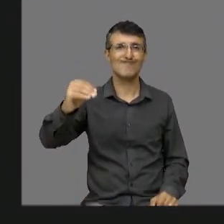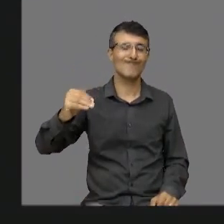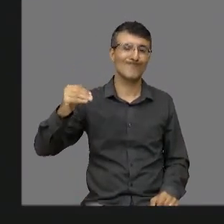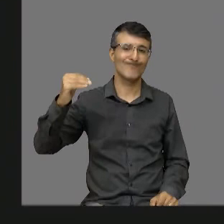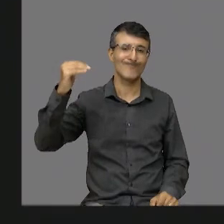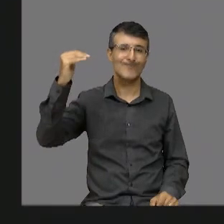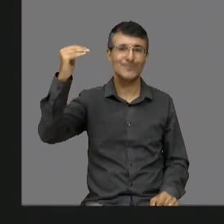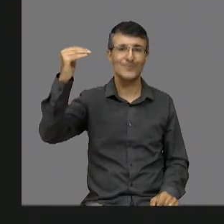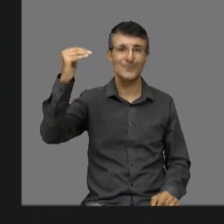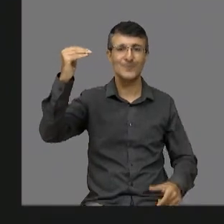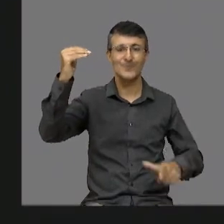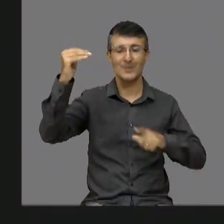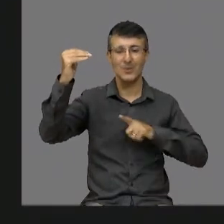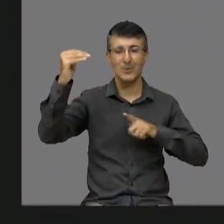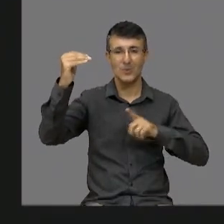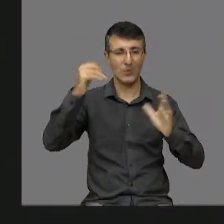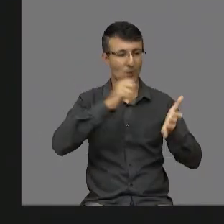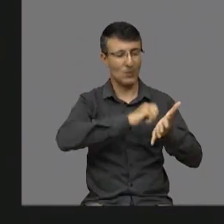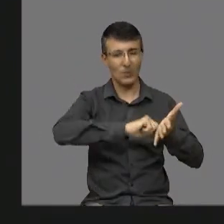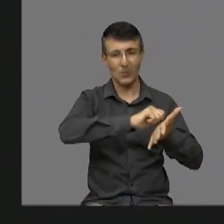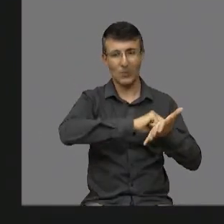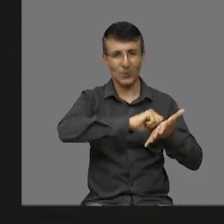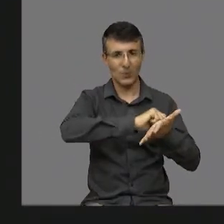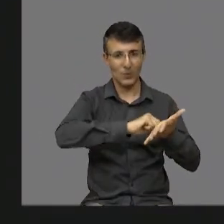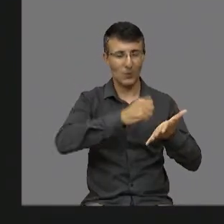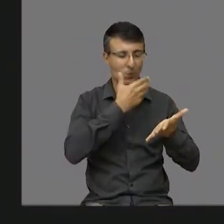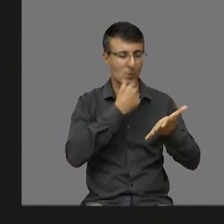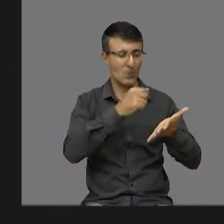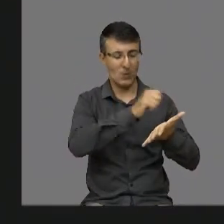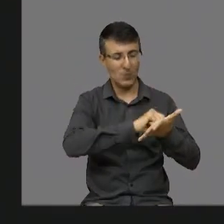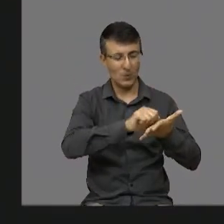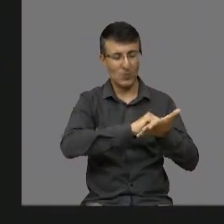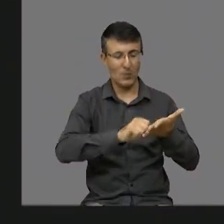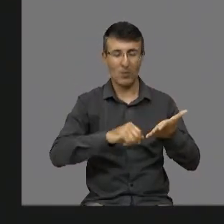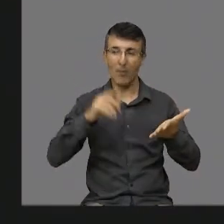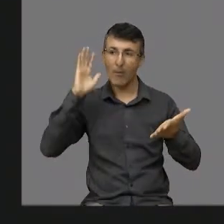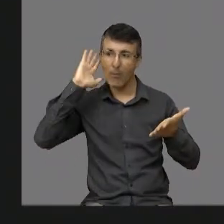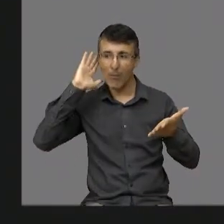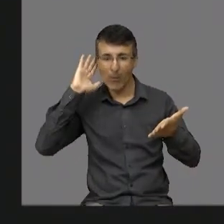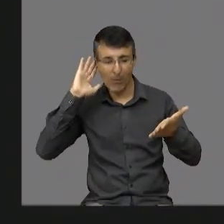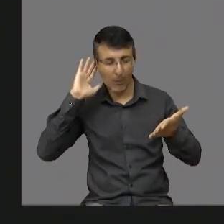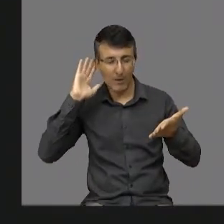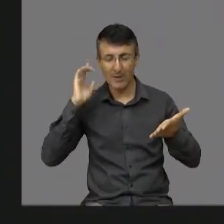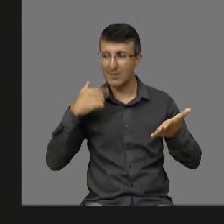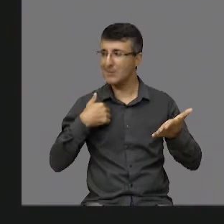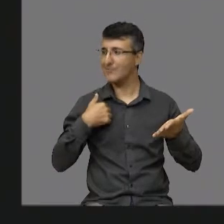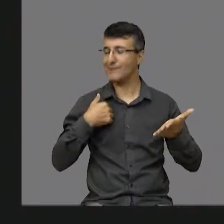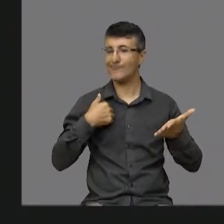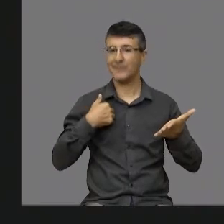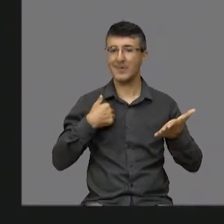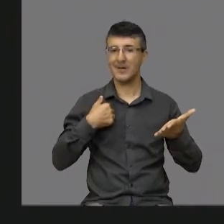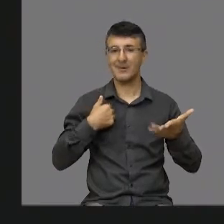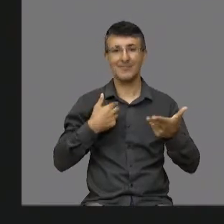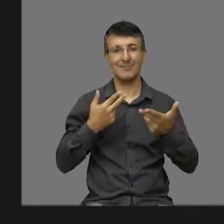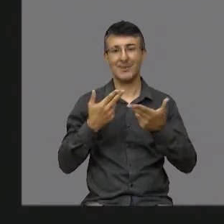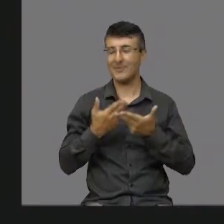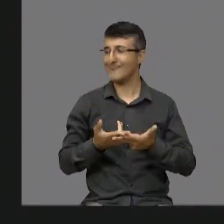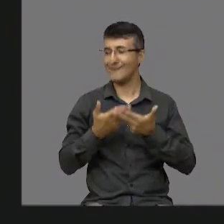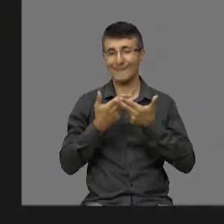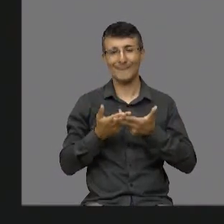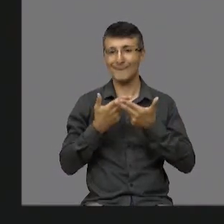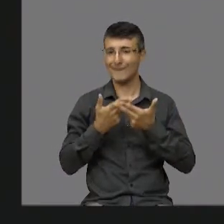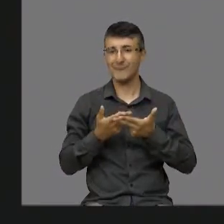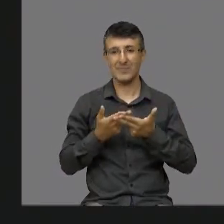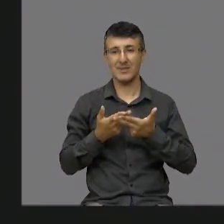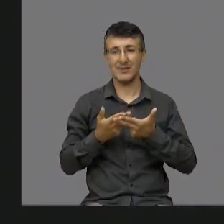o escrivão, na hora de ouvir a mulher, não tem paciência, né? Eles não estão treinados e não